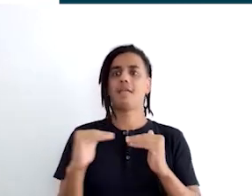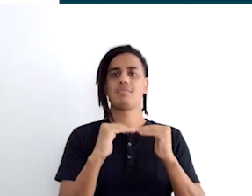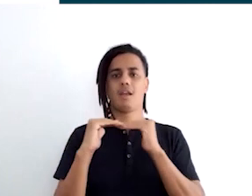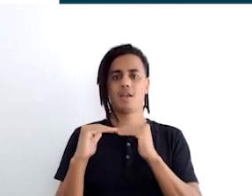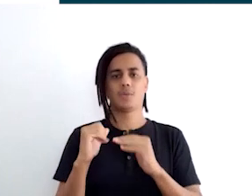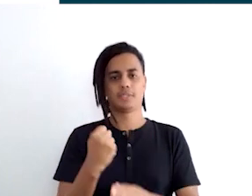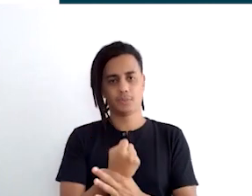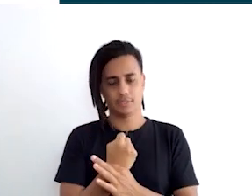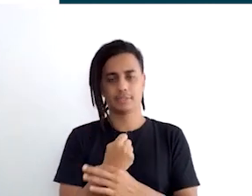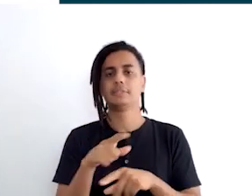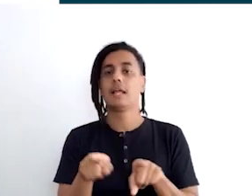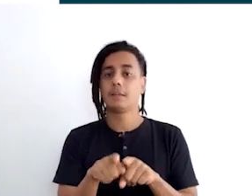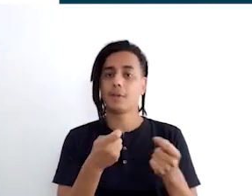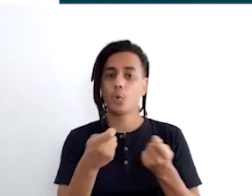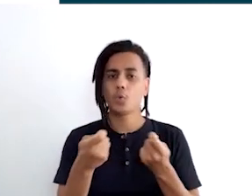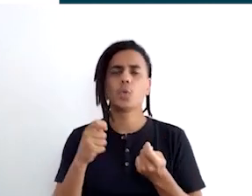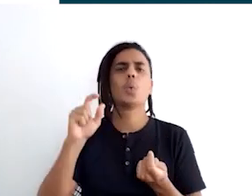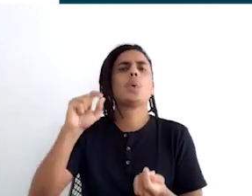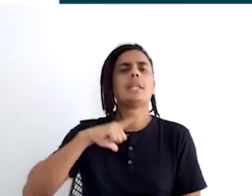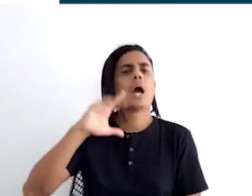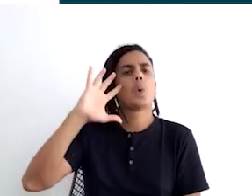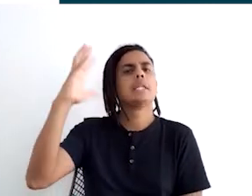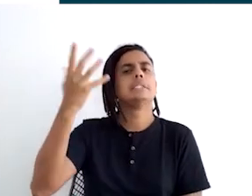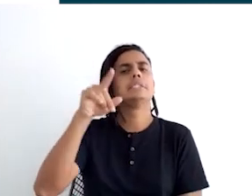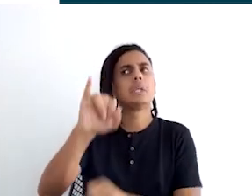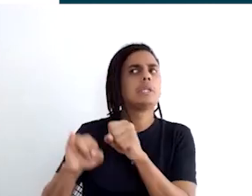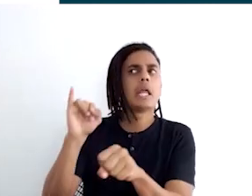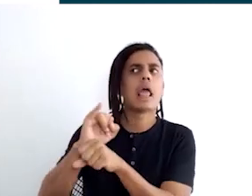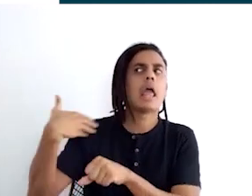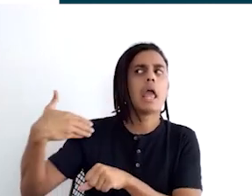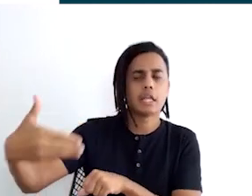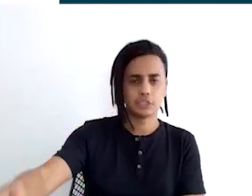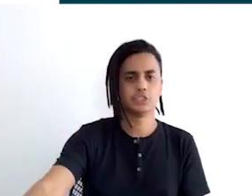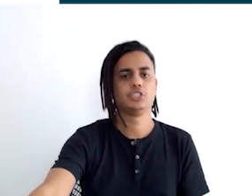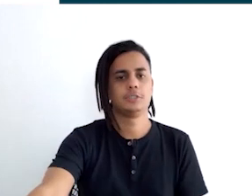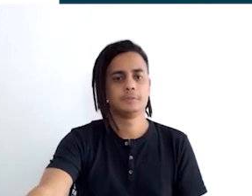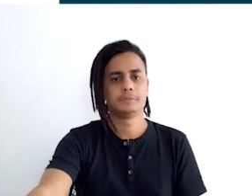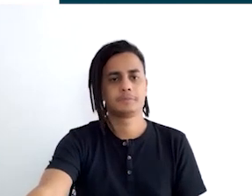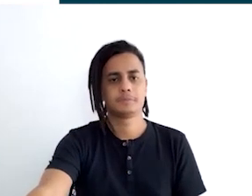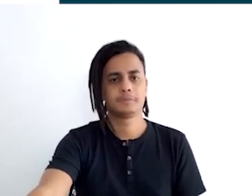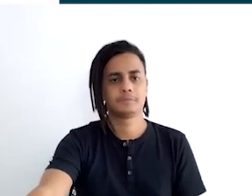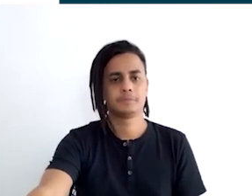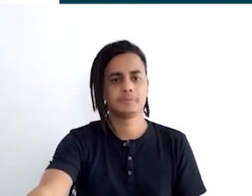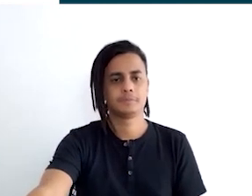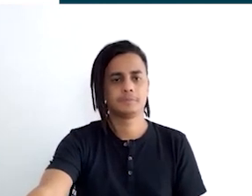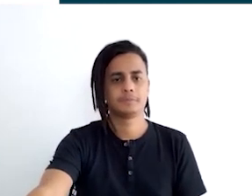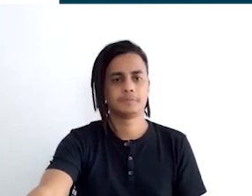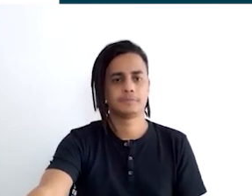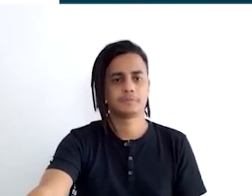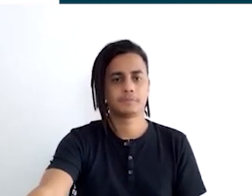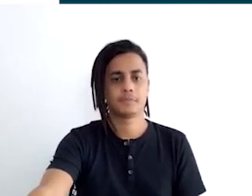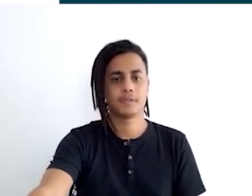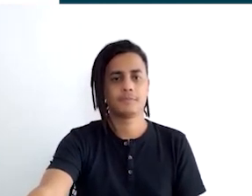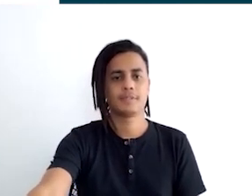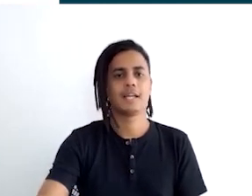monitora ativamente, né, o que está acontecendo no tema na internet. A gente usa as ferramentas que a AWS disponibiliza, né, eu preferi não